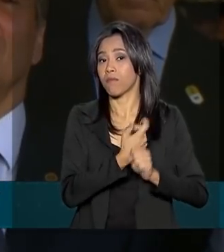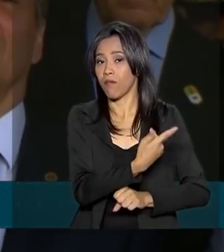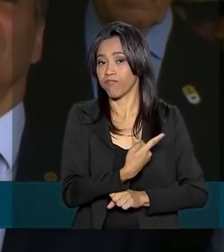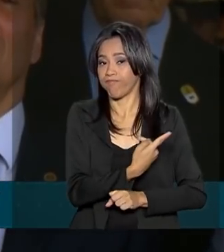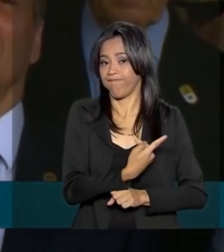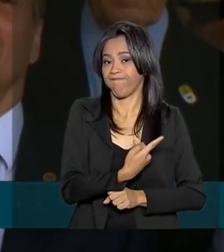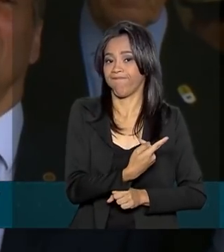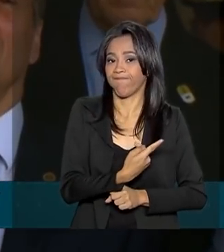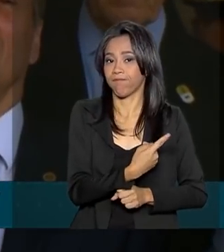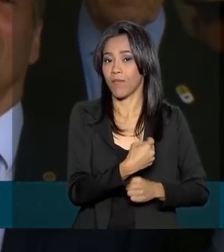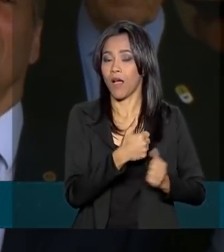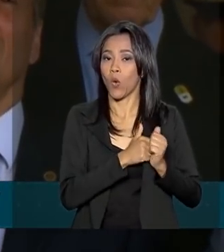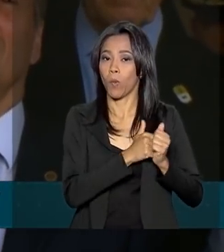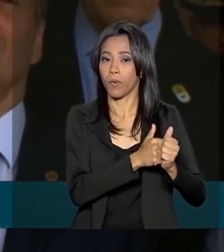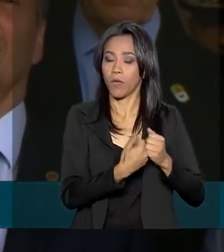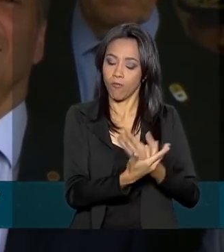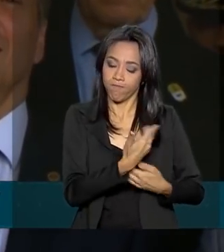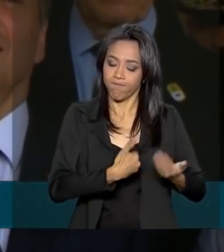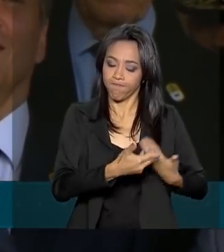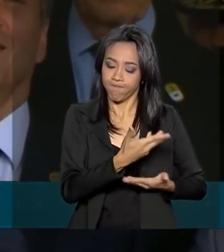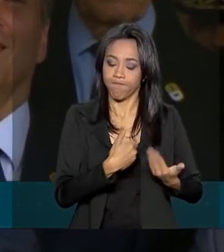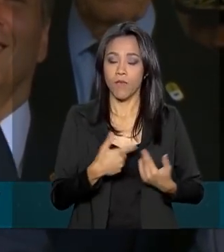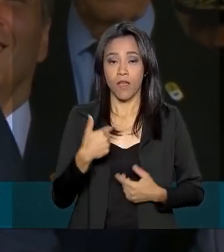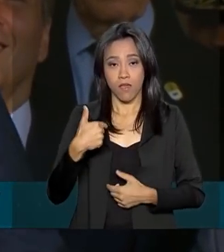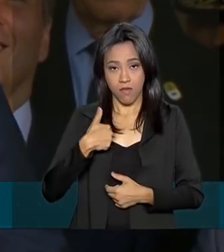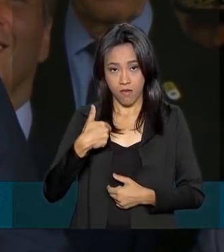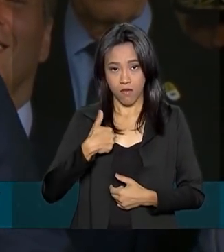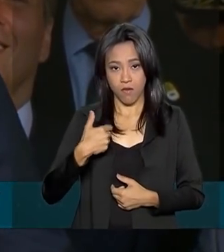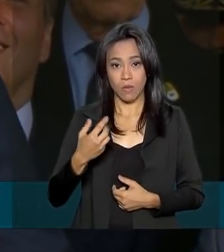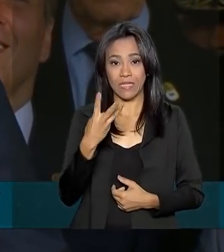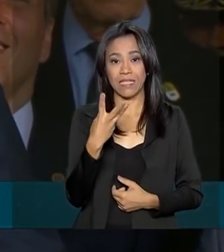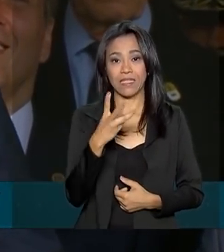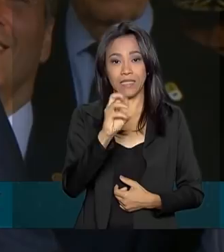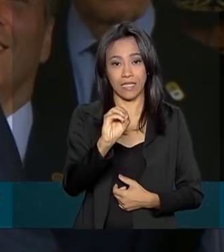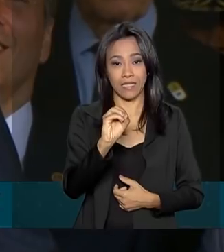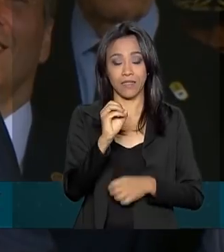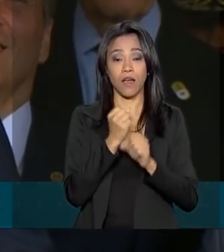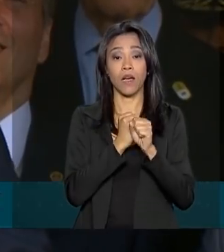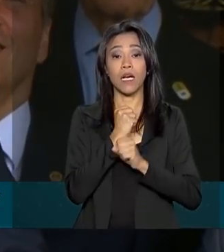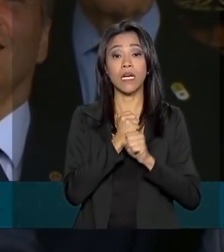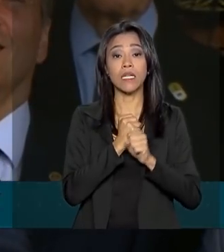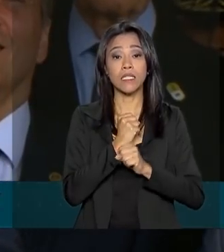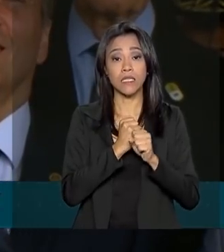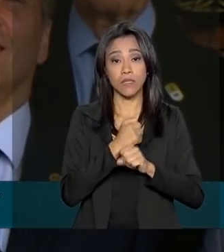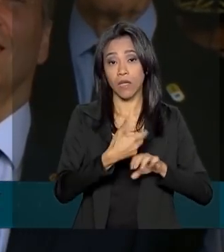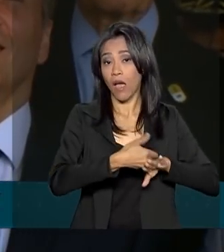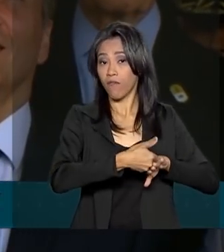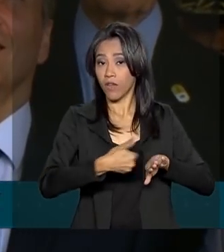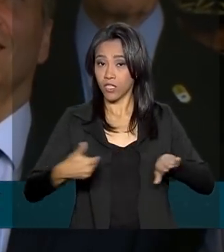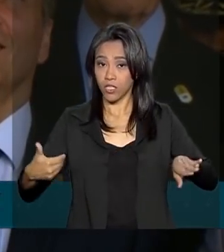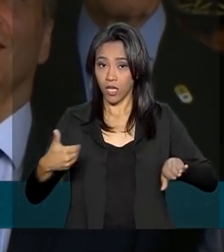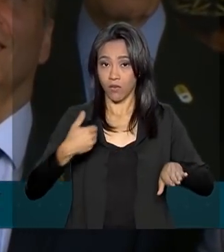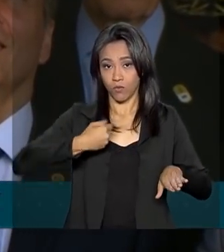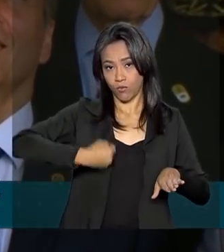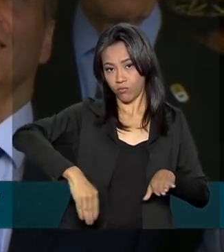outro. Eu estou há 30 anos afastado do meu querido Exército